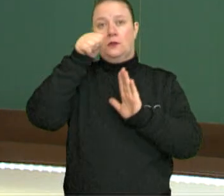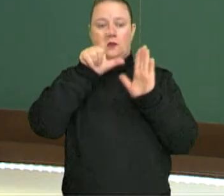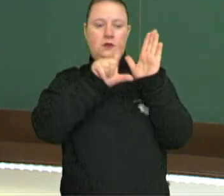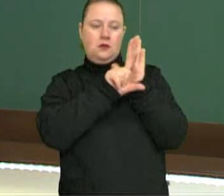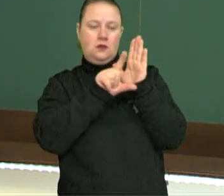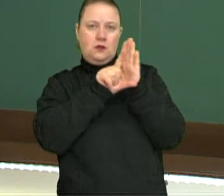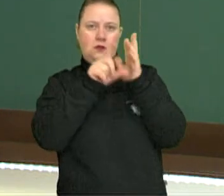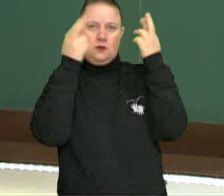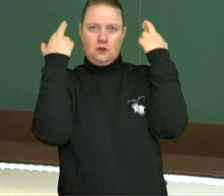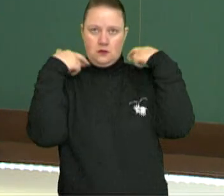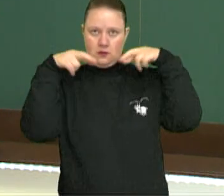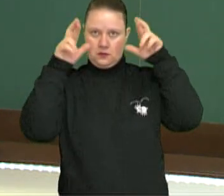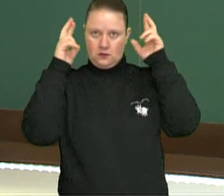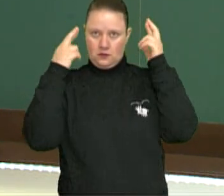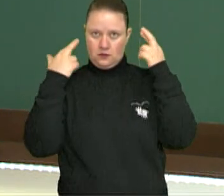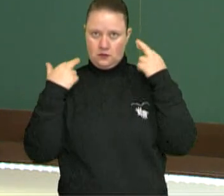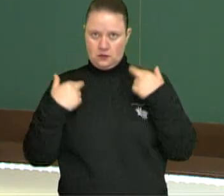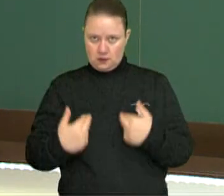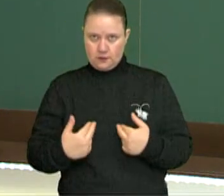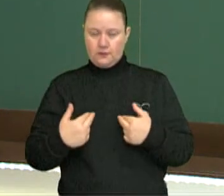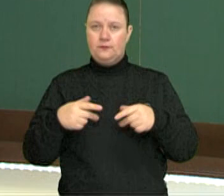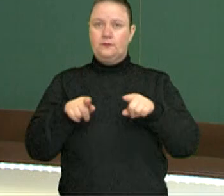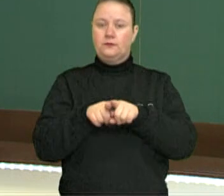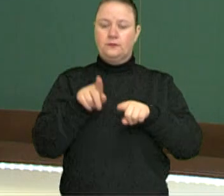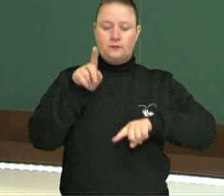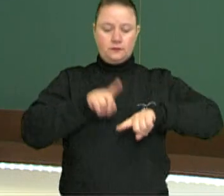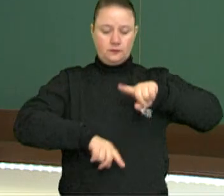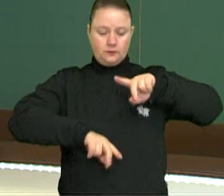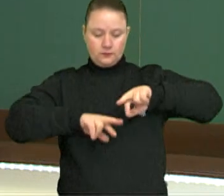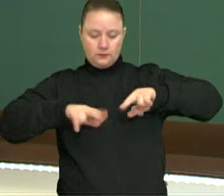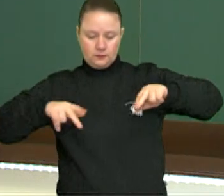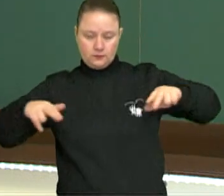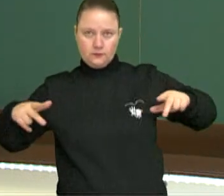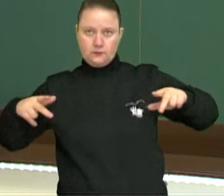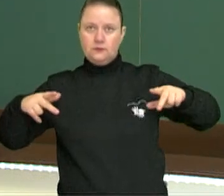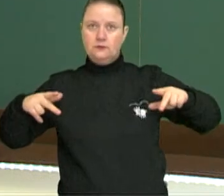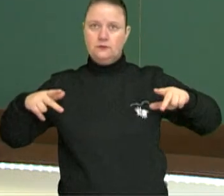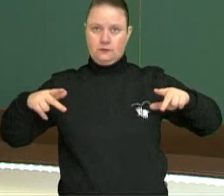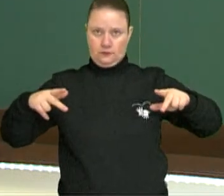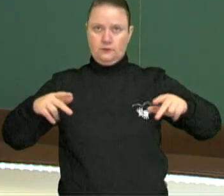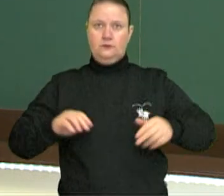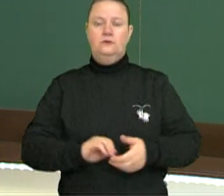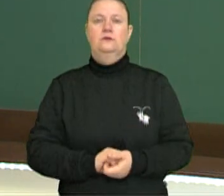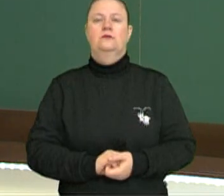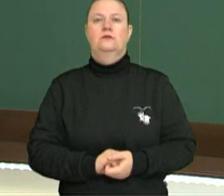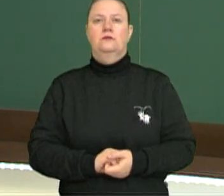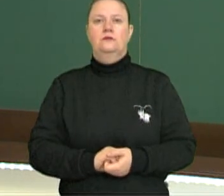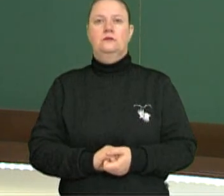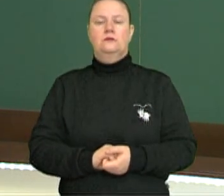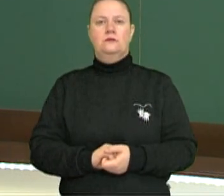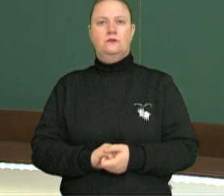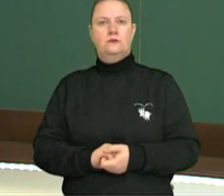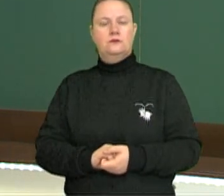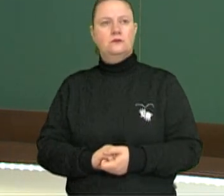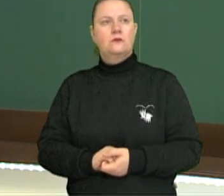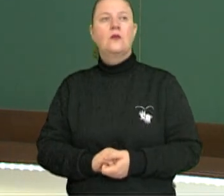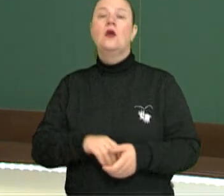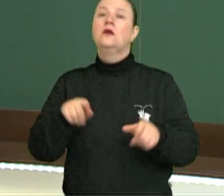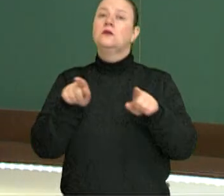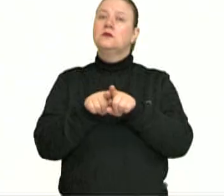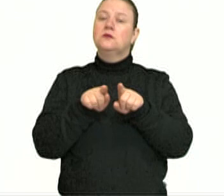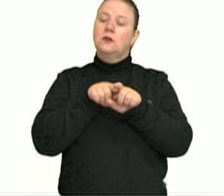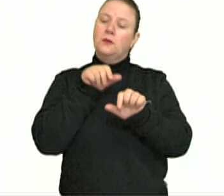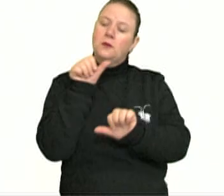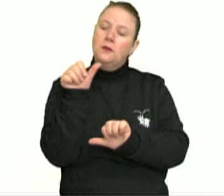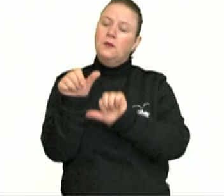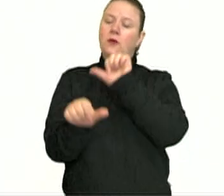Newton, certo? Lembrando lá que nesse caso os objetos eles não estão em equilíbrio. Falamos que a força centrípeta causa mudança